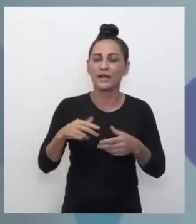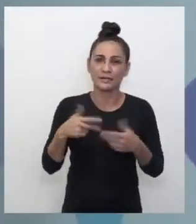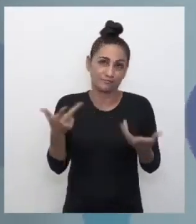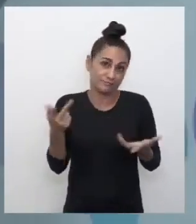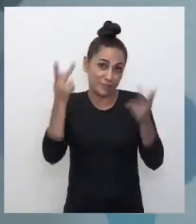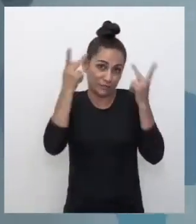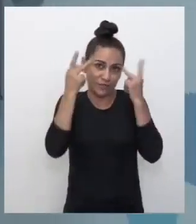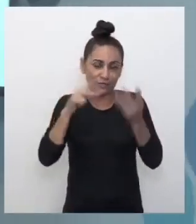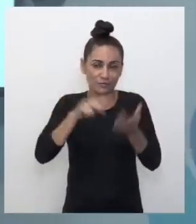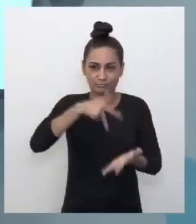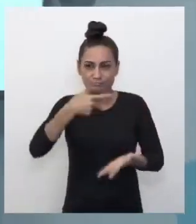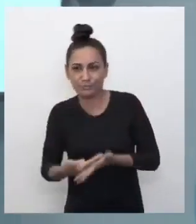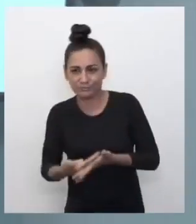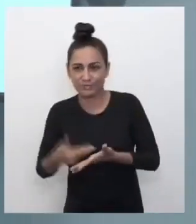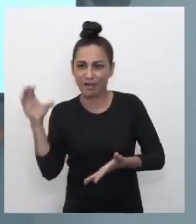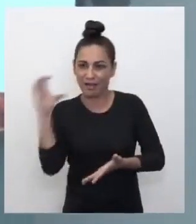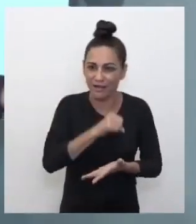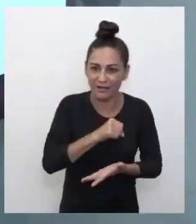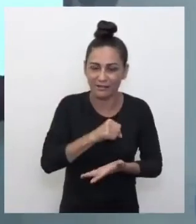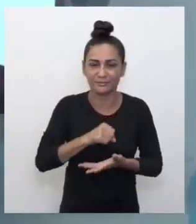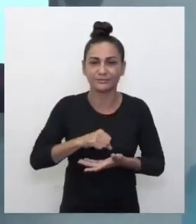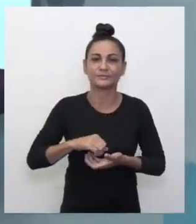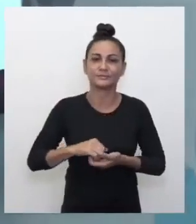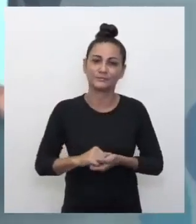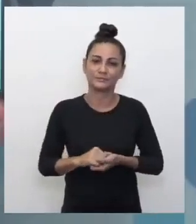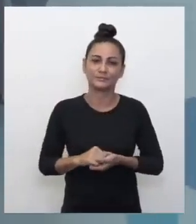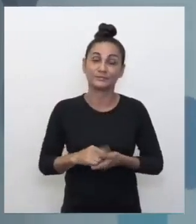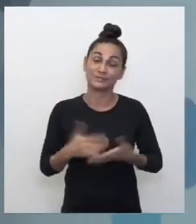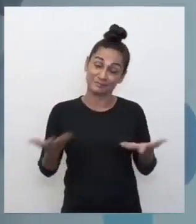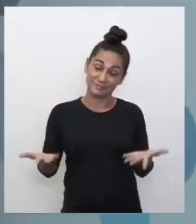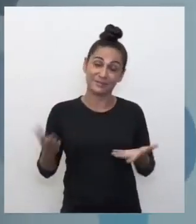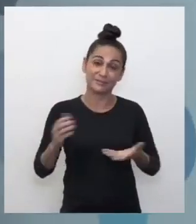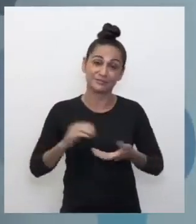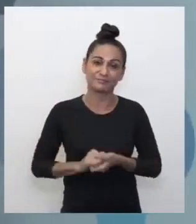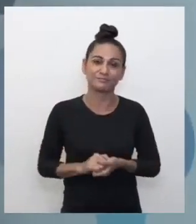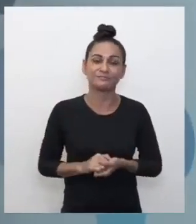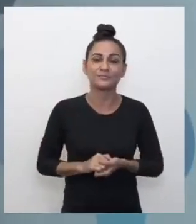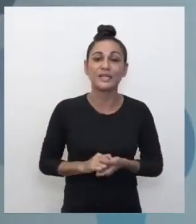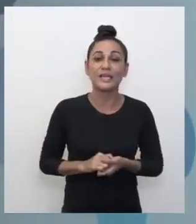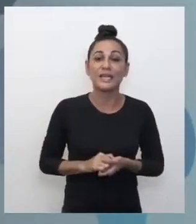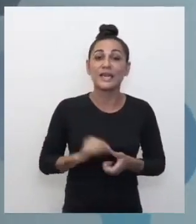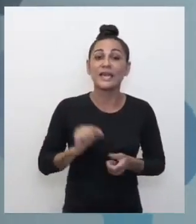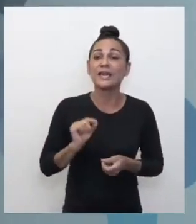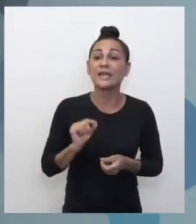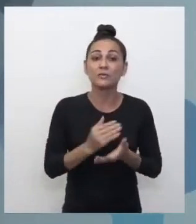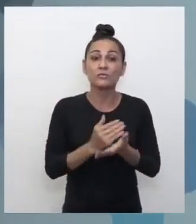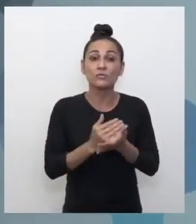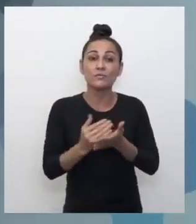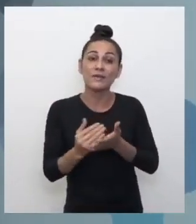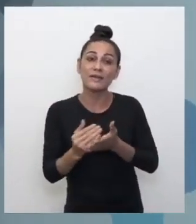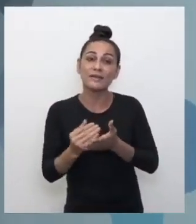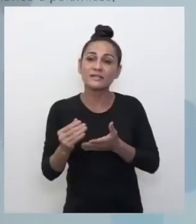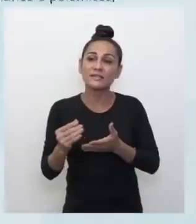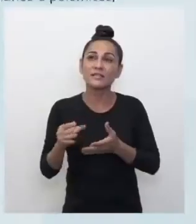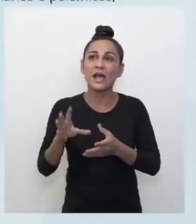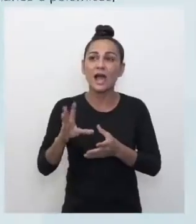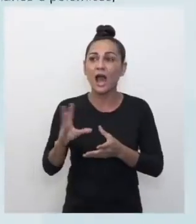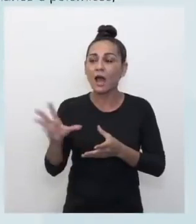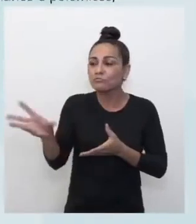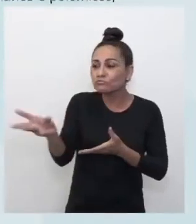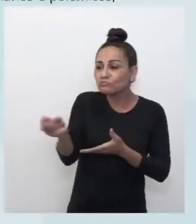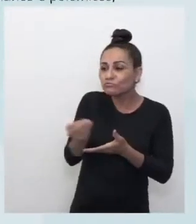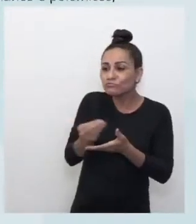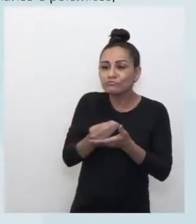que ela caia já desfalecida. Desfalecida, né? É verdade. Pois é. Então, o Merce Cunningham, então, ele começa a trazer justamente essa